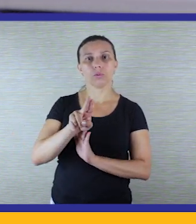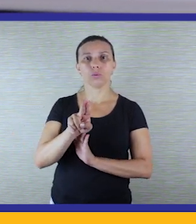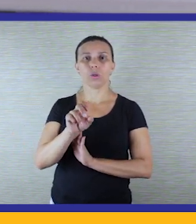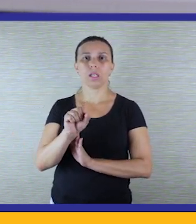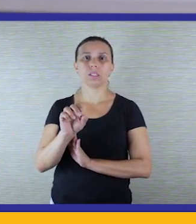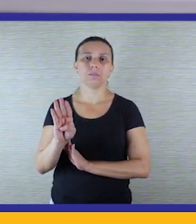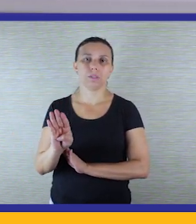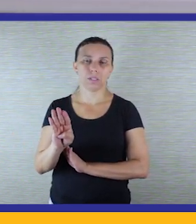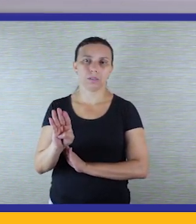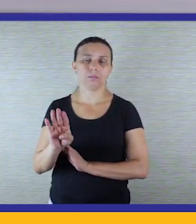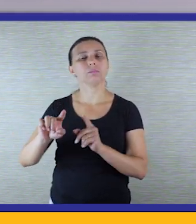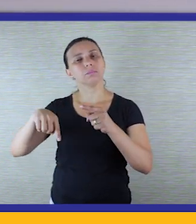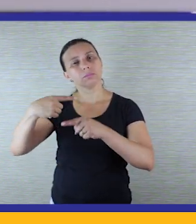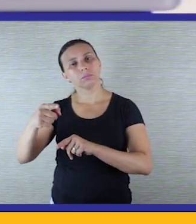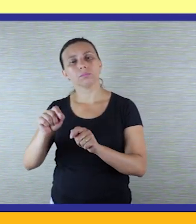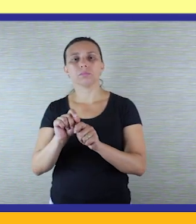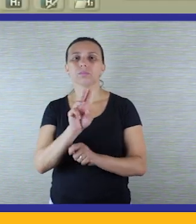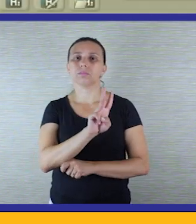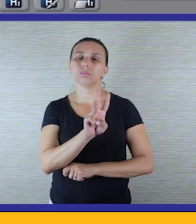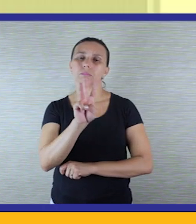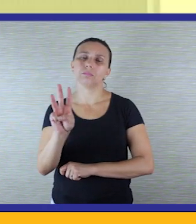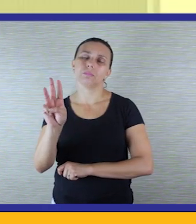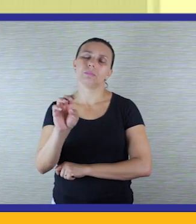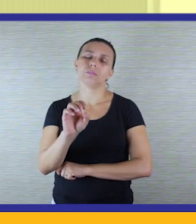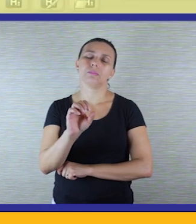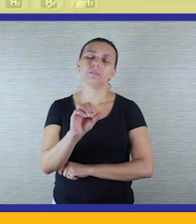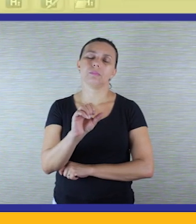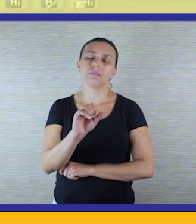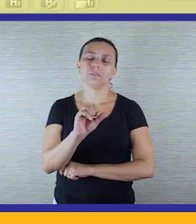programação com o S4A Scratch for Arduino.